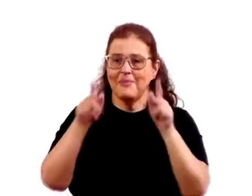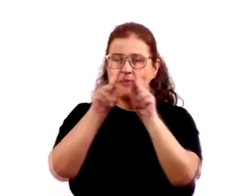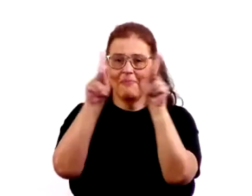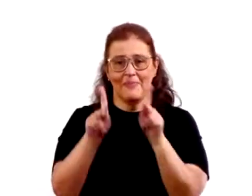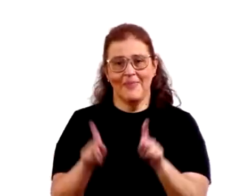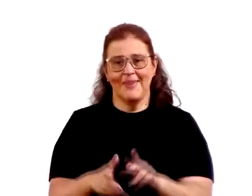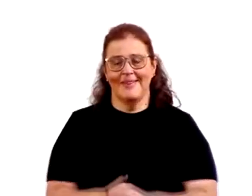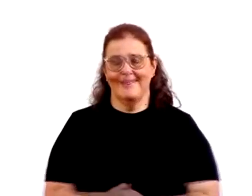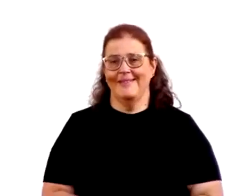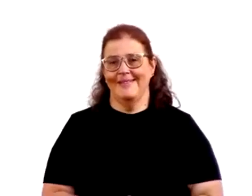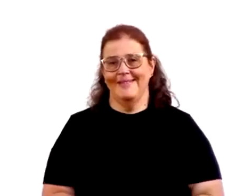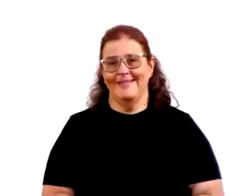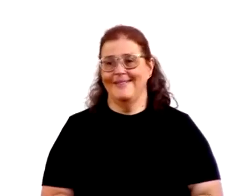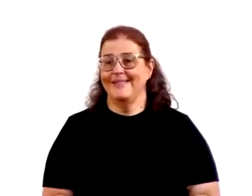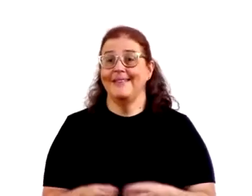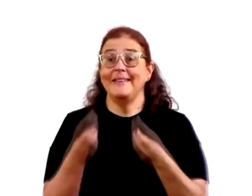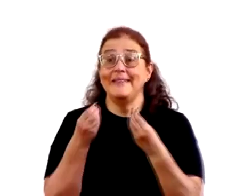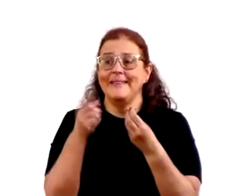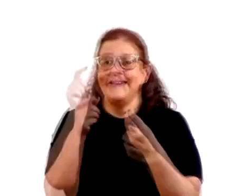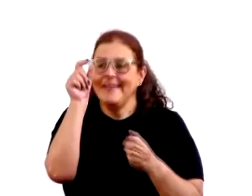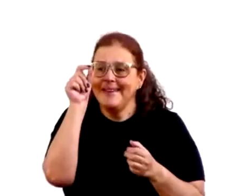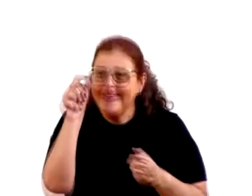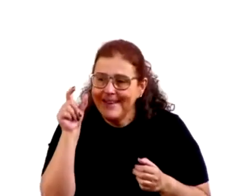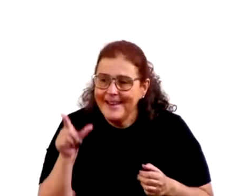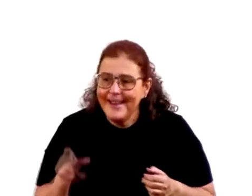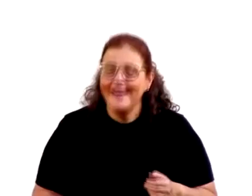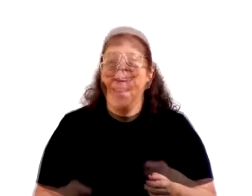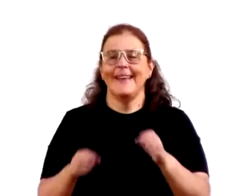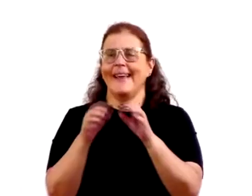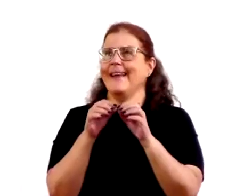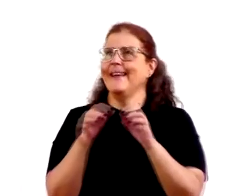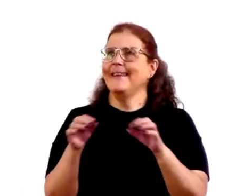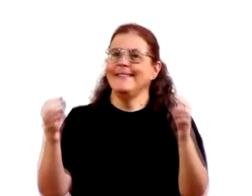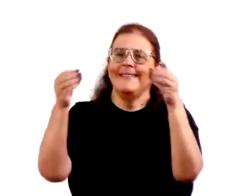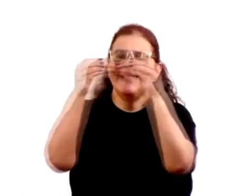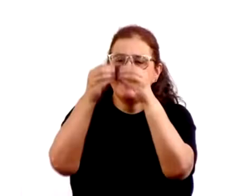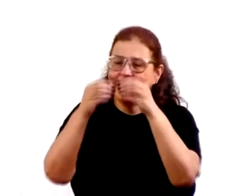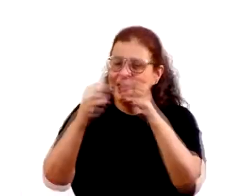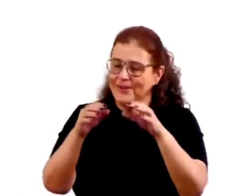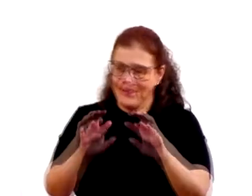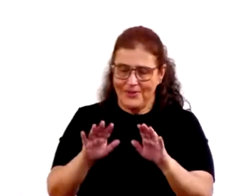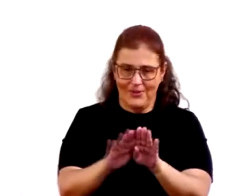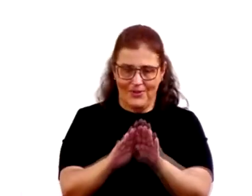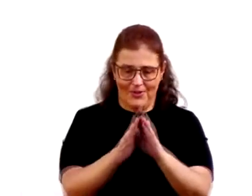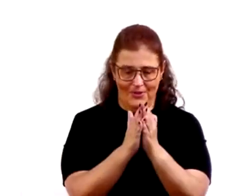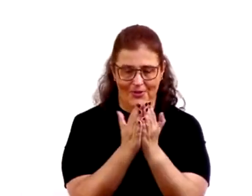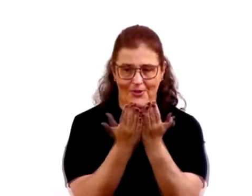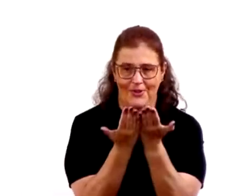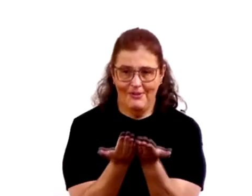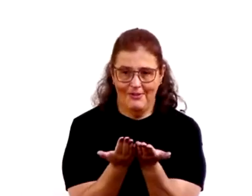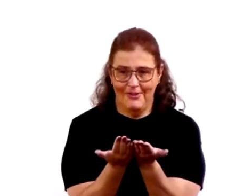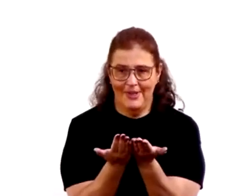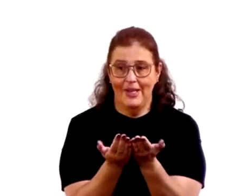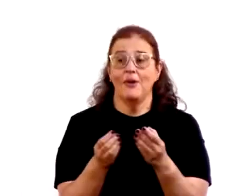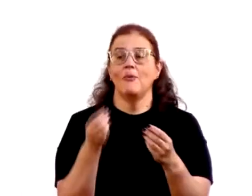será digno, quem é digno de abrir o livro, de abrir os